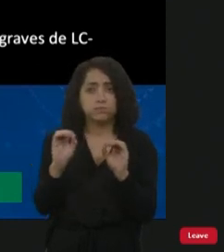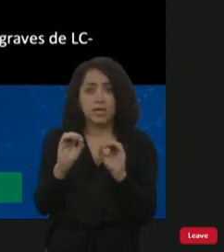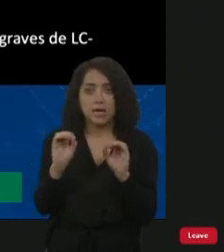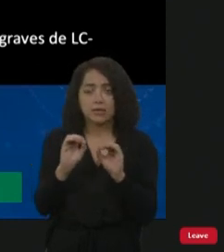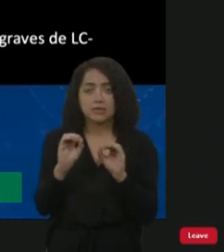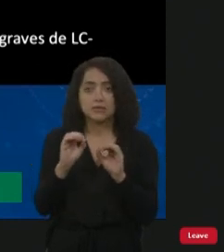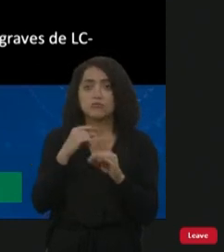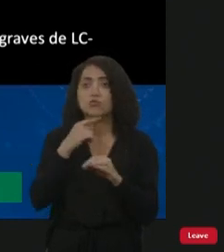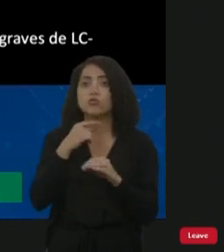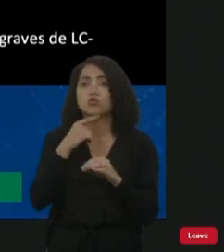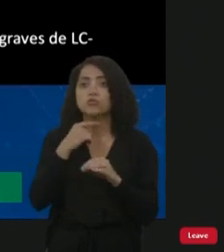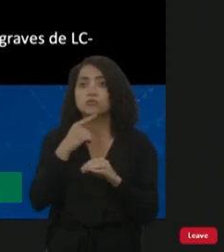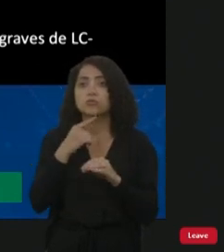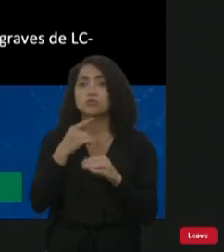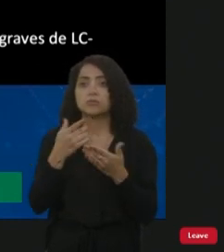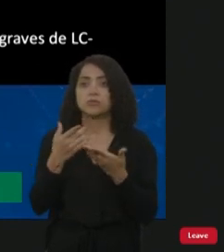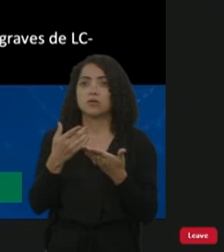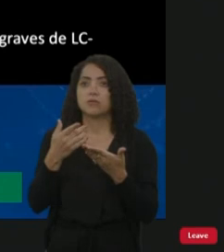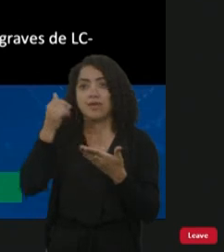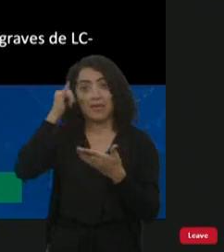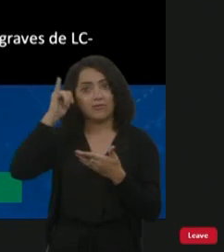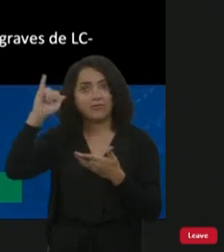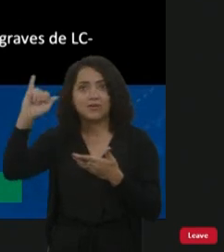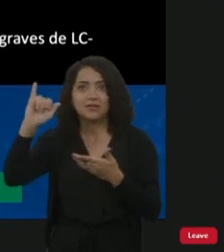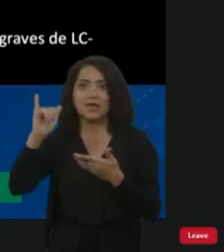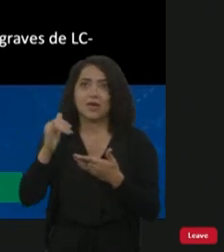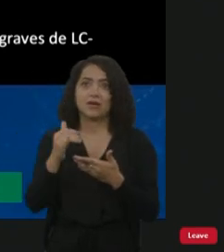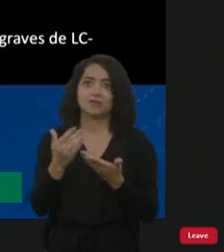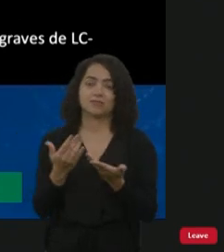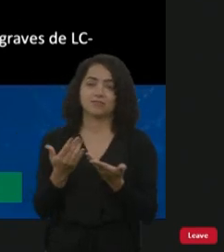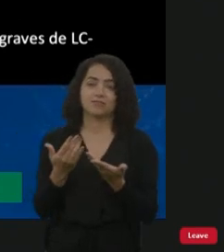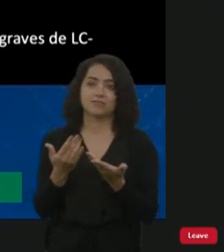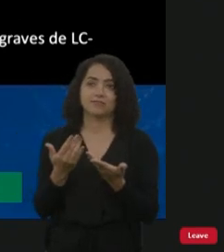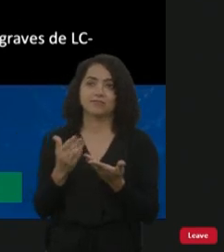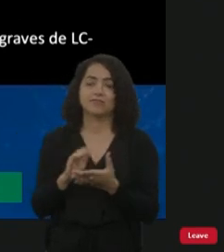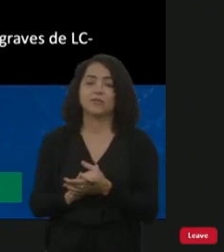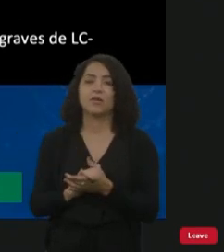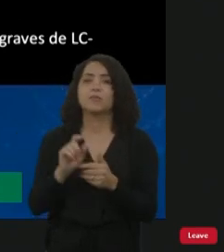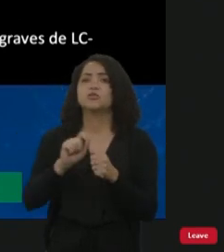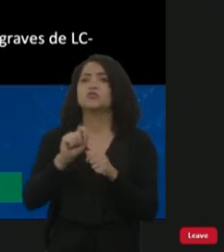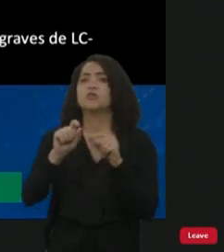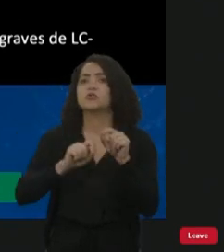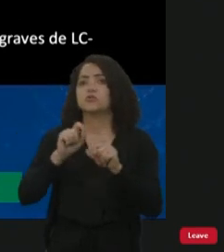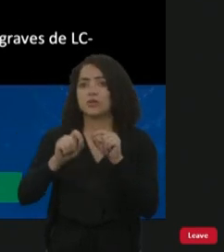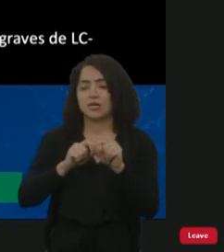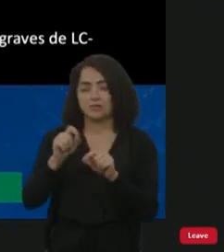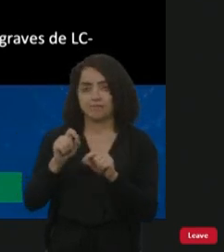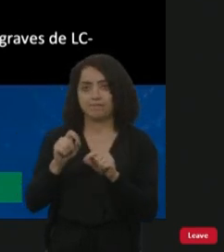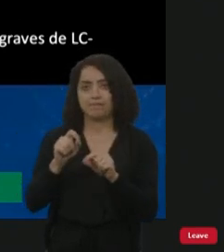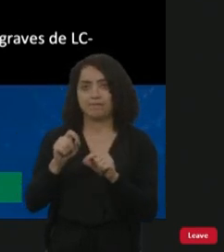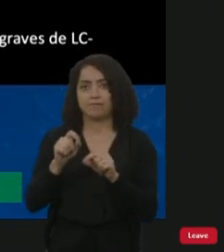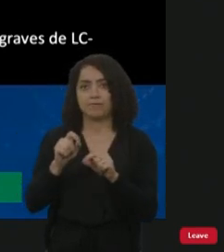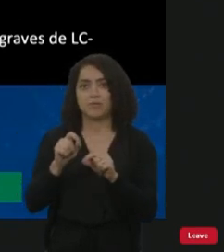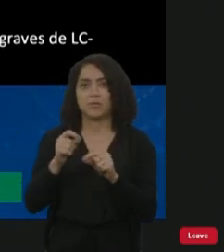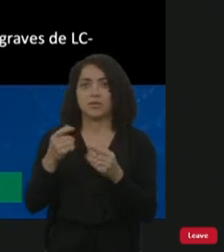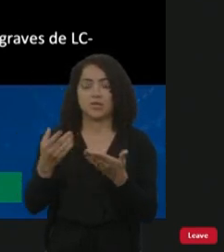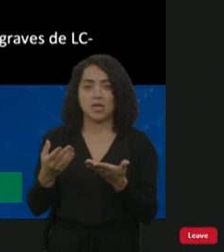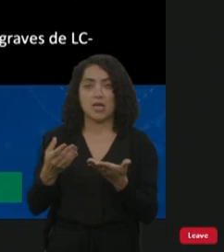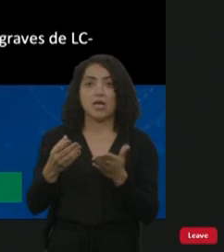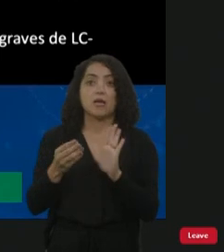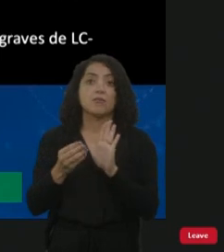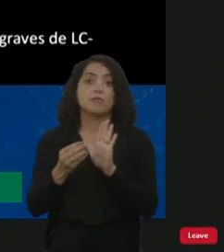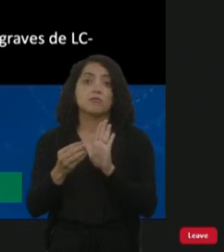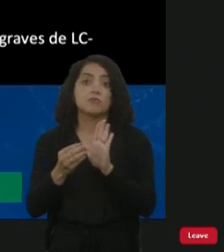Simplesmente evitando que ele fique em jejum, né? Então, o que a gente faz? No caso específico de defeito de beta-oxidação de